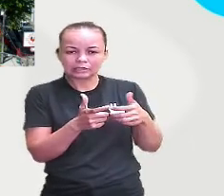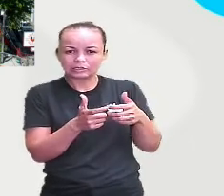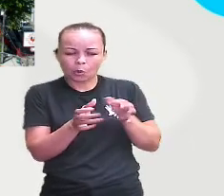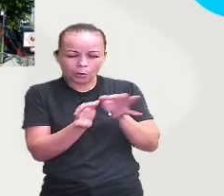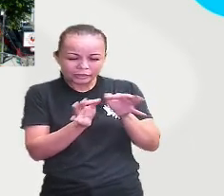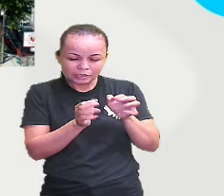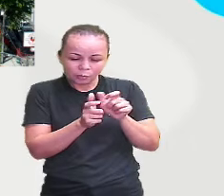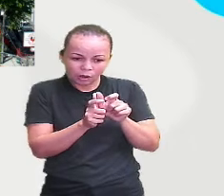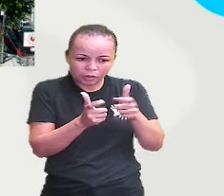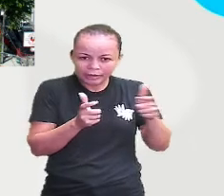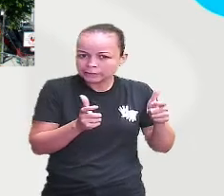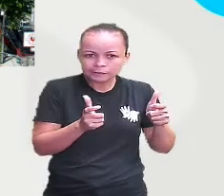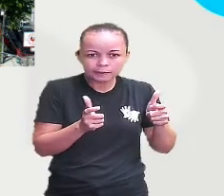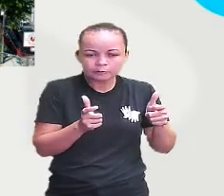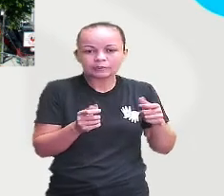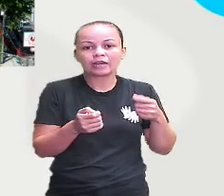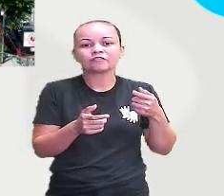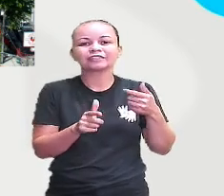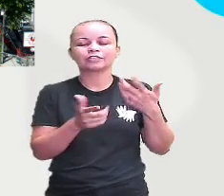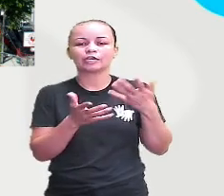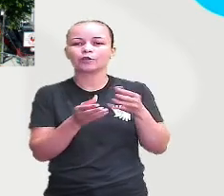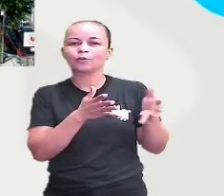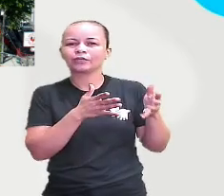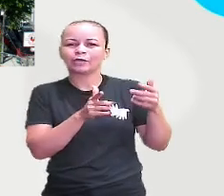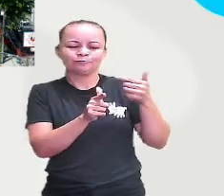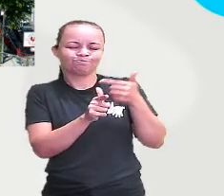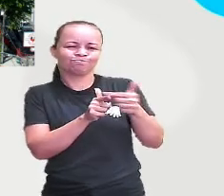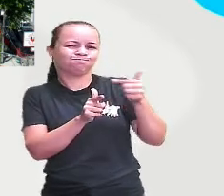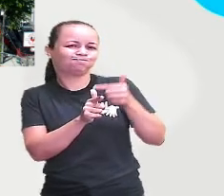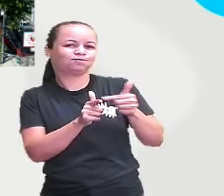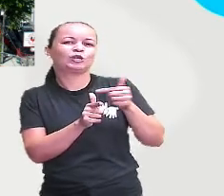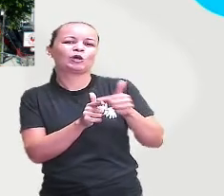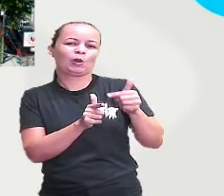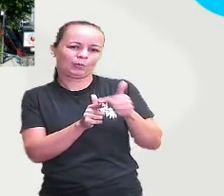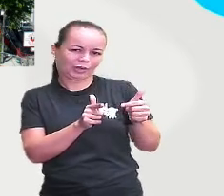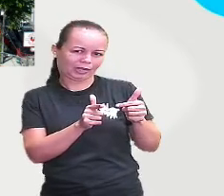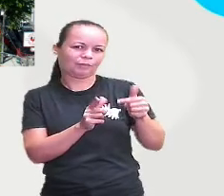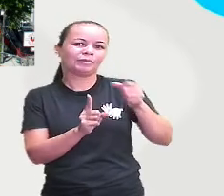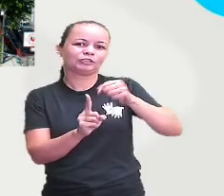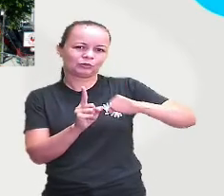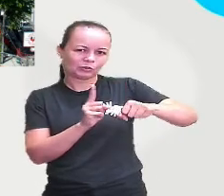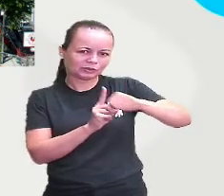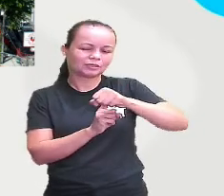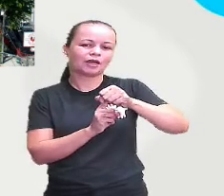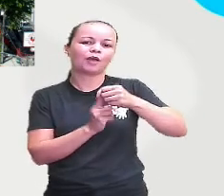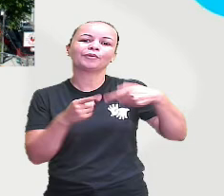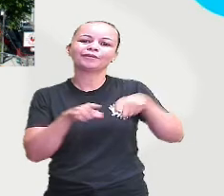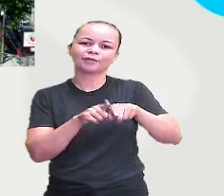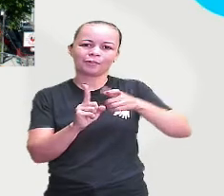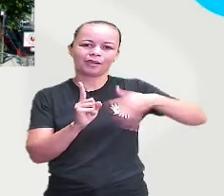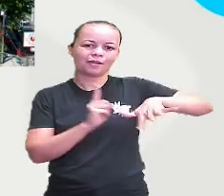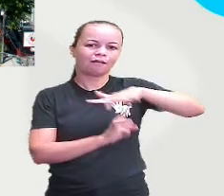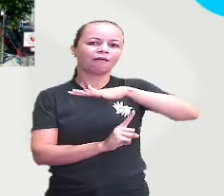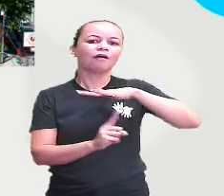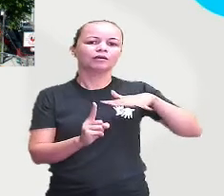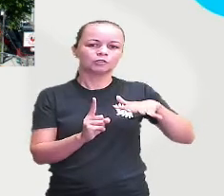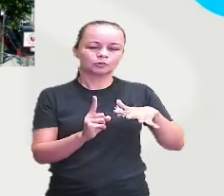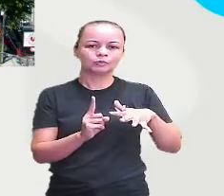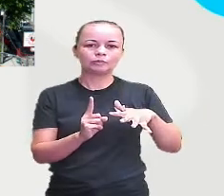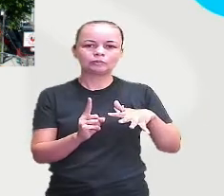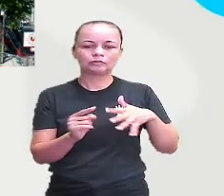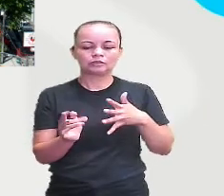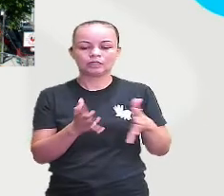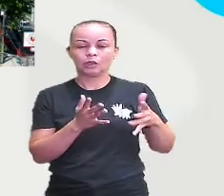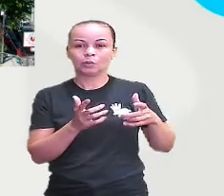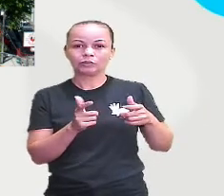crescer, tá? Ela vai gerar uma série de problemas sociais e ambientais. Quando a cidade ela